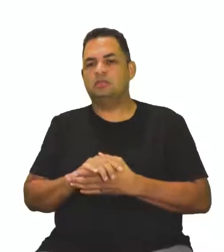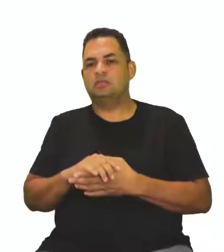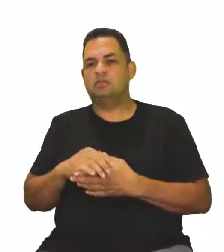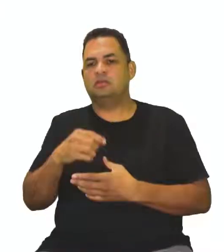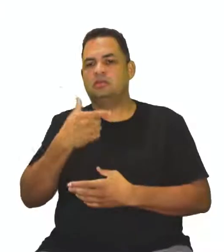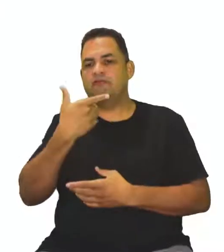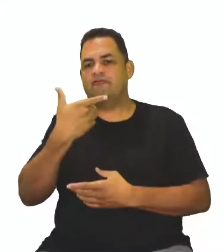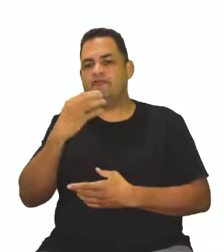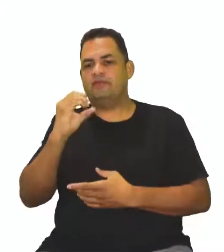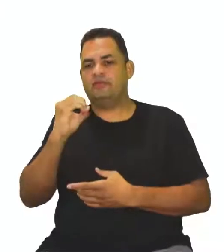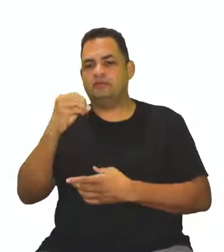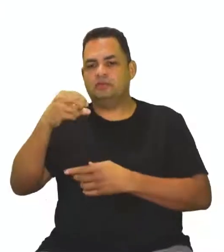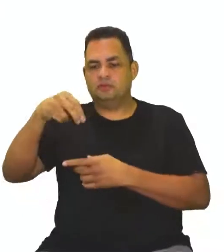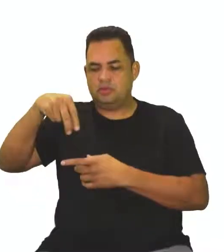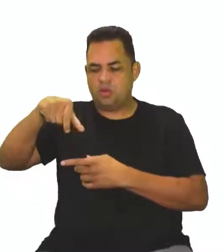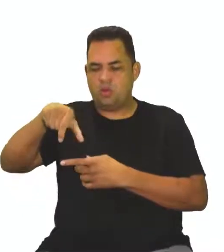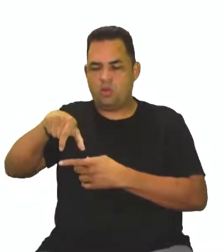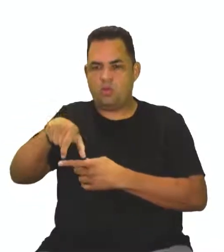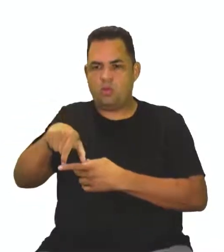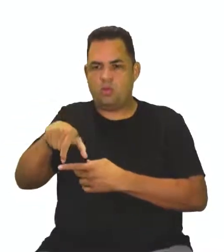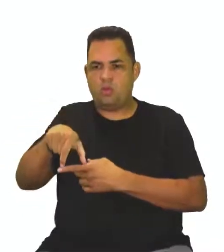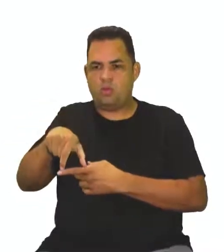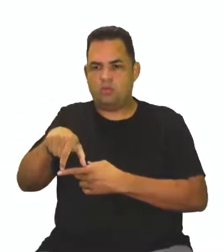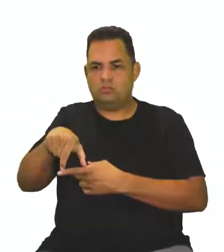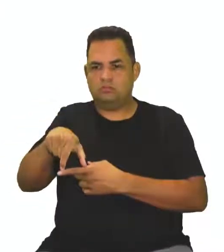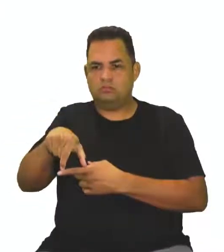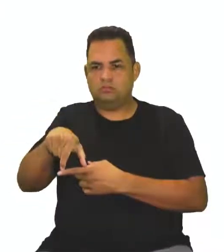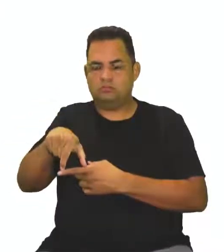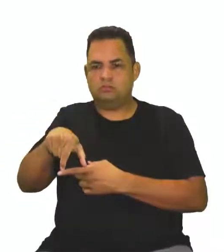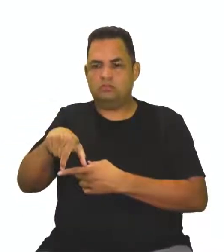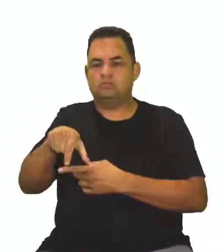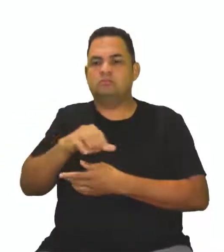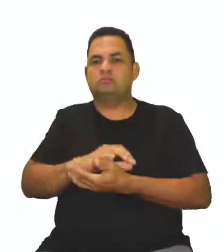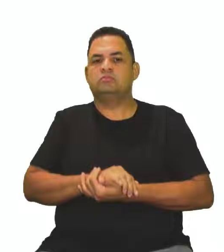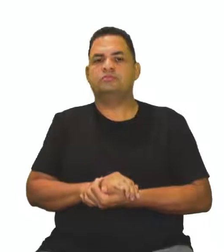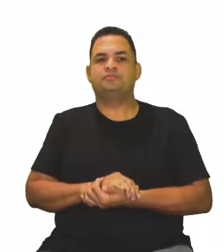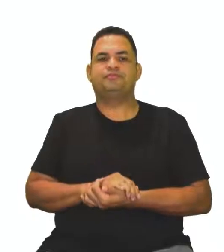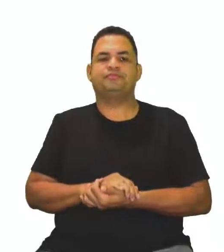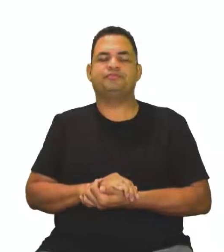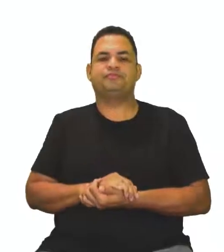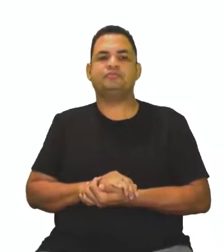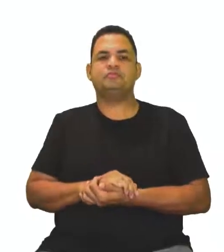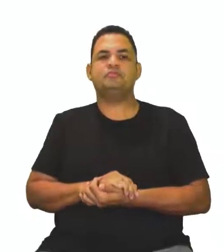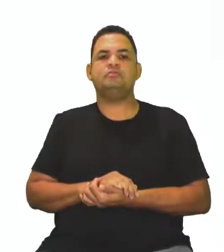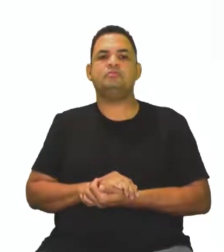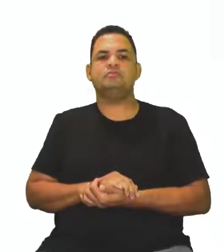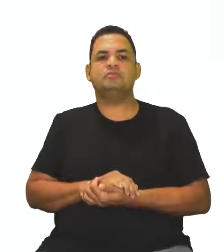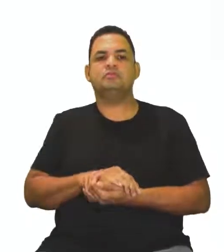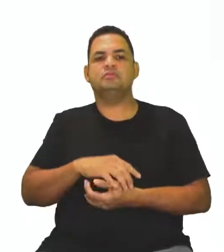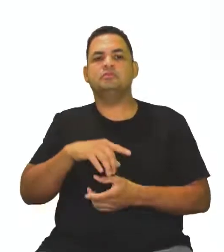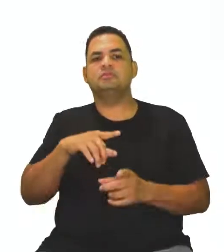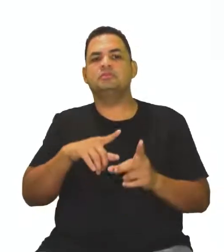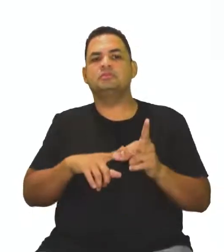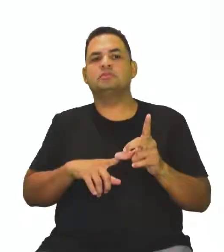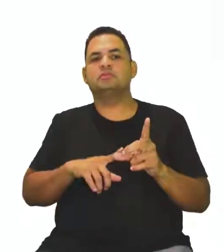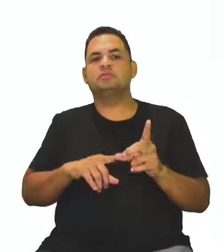quanto? 20 ohms, ok? E aqui, pessoal, na letra B, ele quer a corrente total.